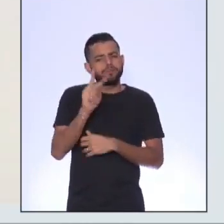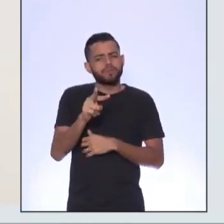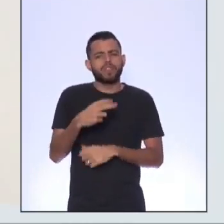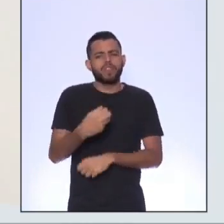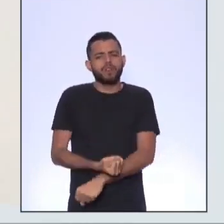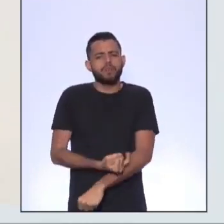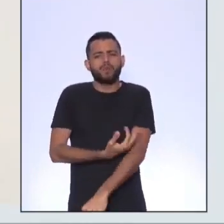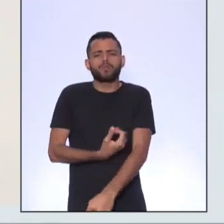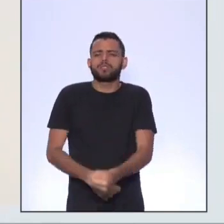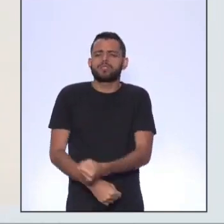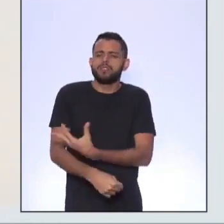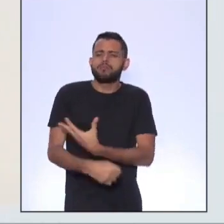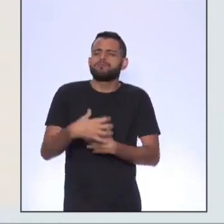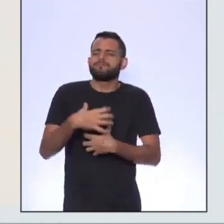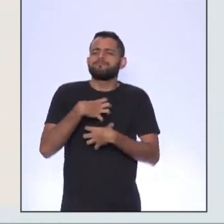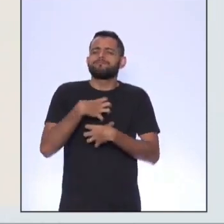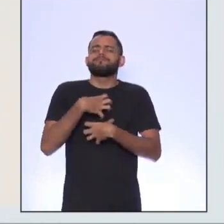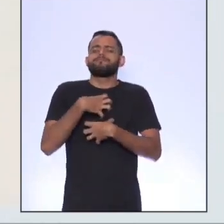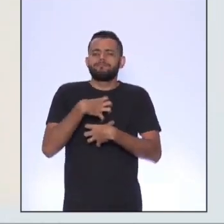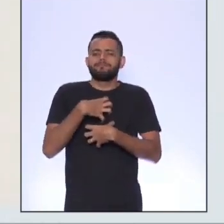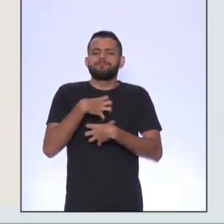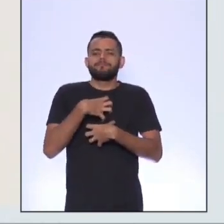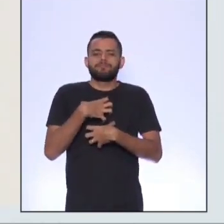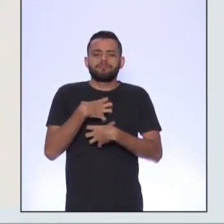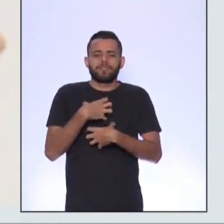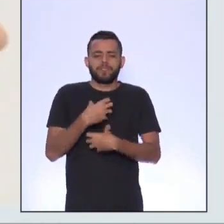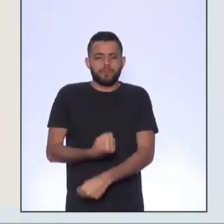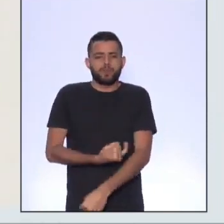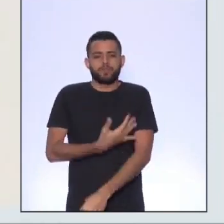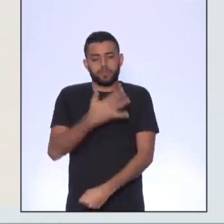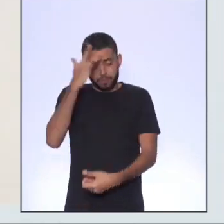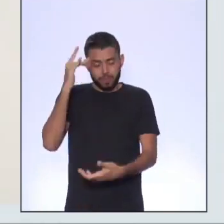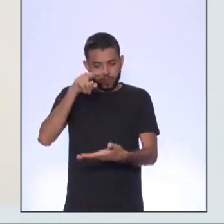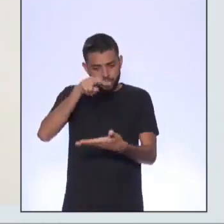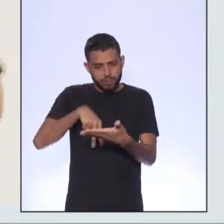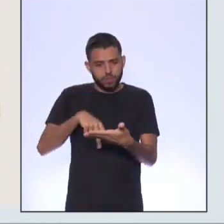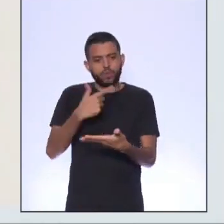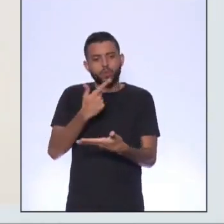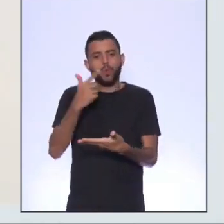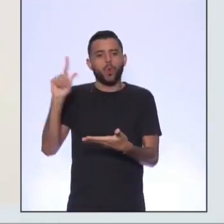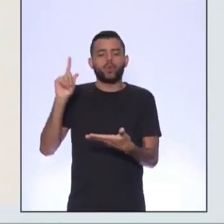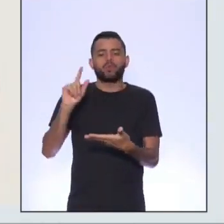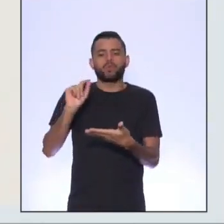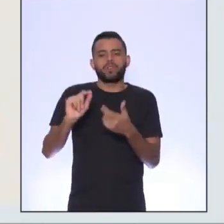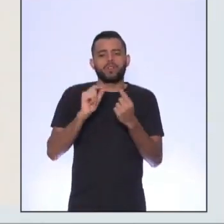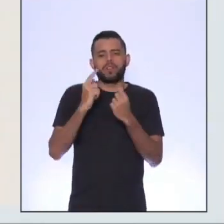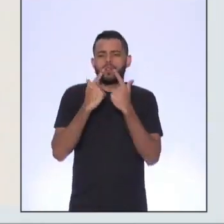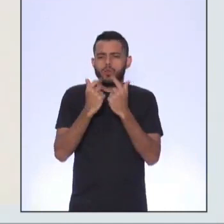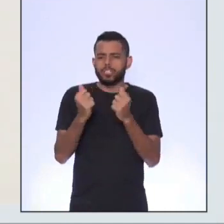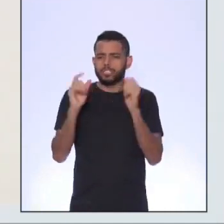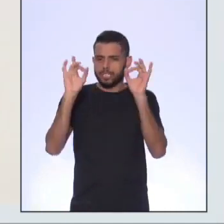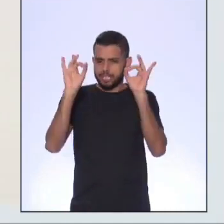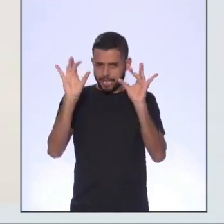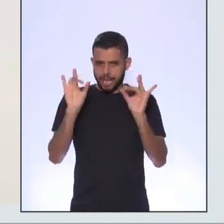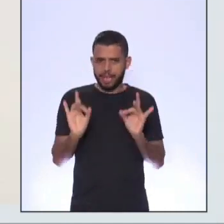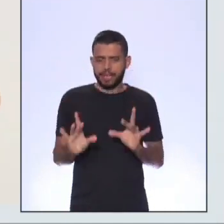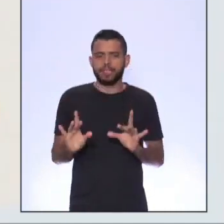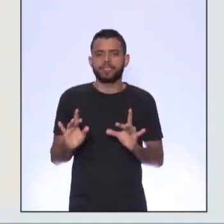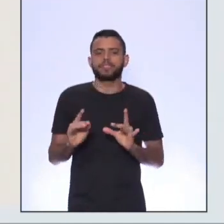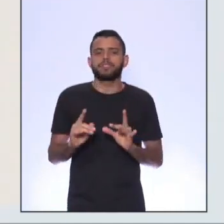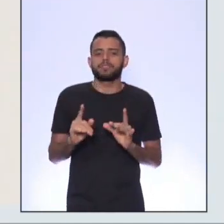a comoção, né? Despertar emoções no leitor. Enquanto que no outro você tem uma linguagem mais técnica, né?